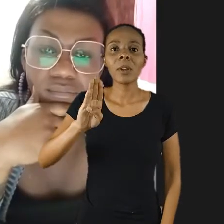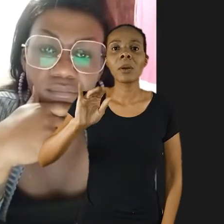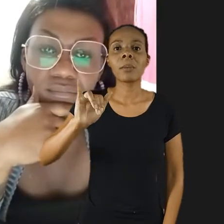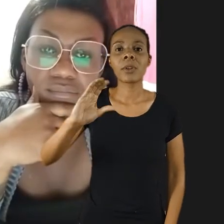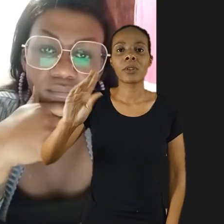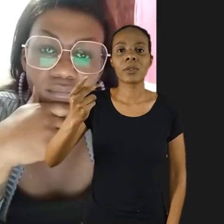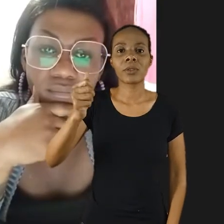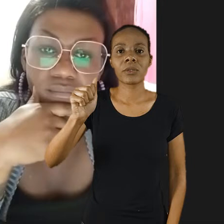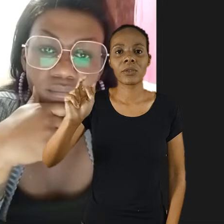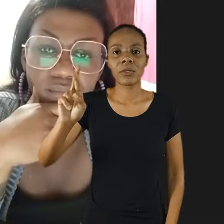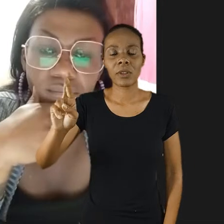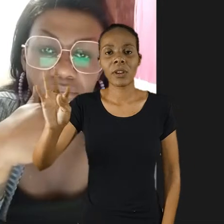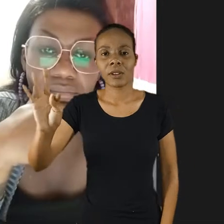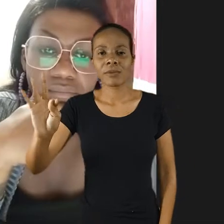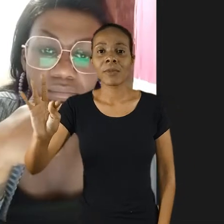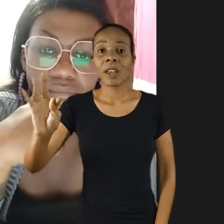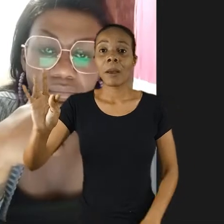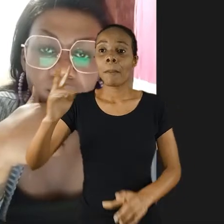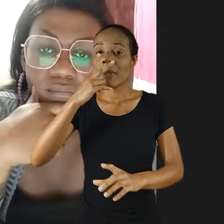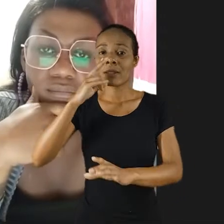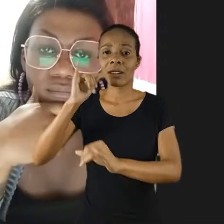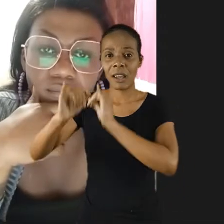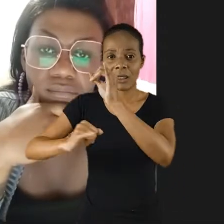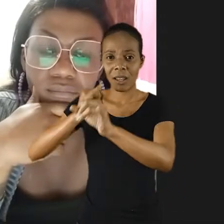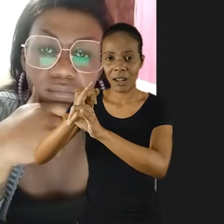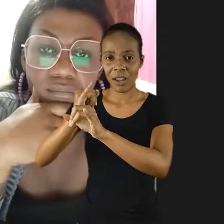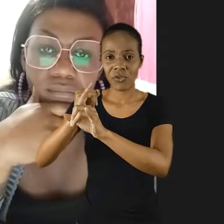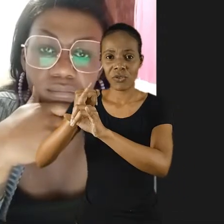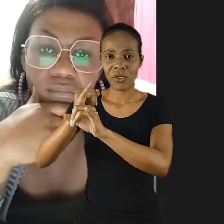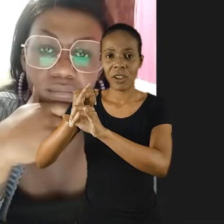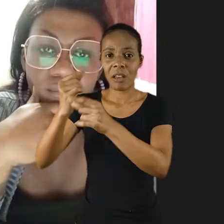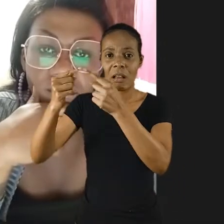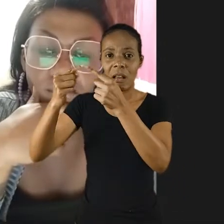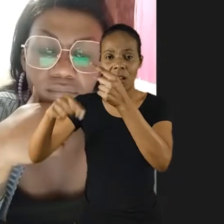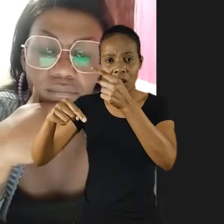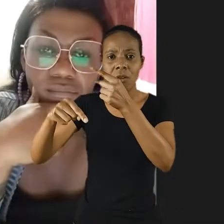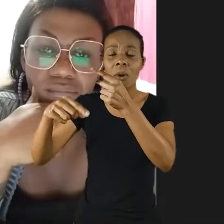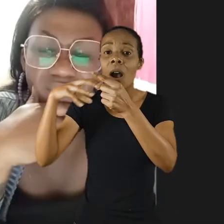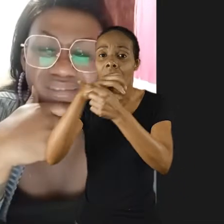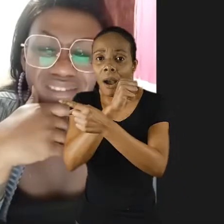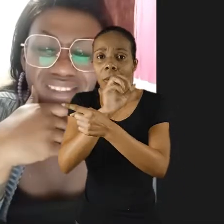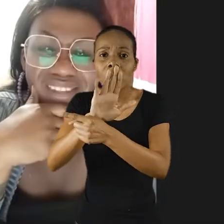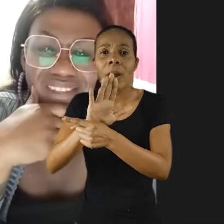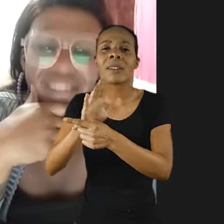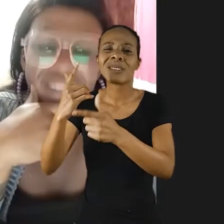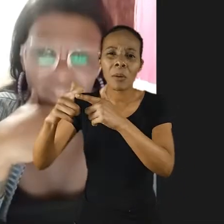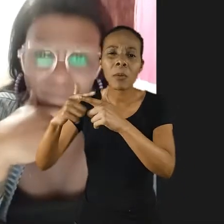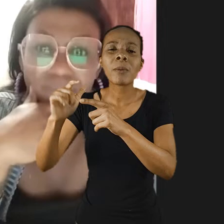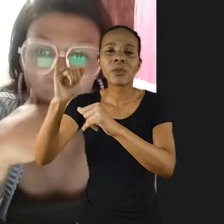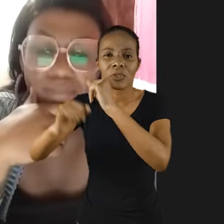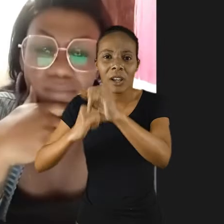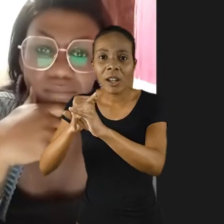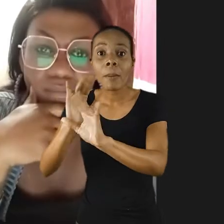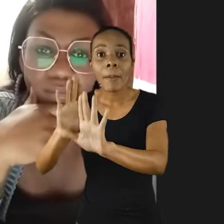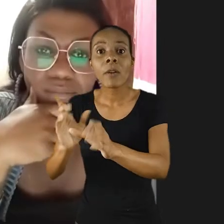rapidinho, mas está tentando voltar, tá ligando lá o Wi-Fi, que ela tá lá, avisou a gente que tá com problema de internet, mas está retornando.